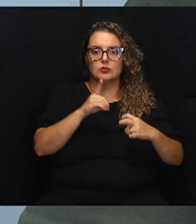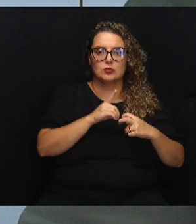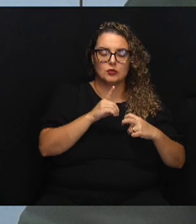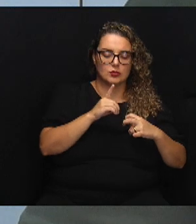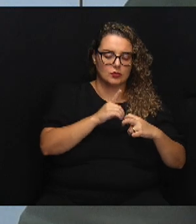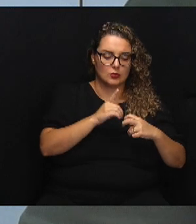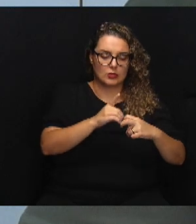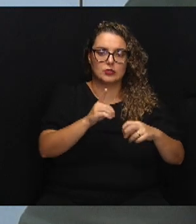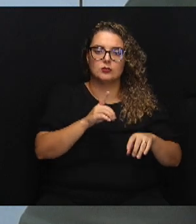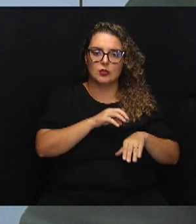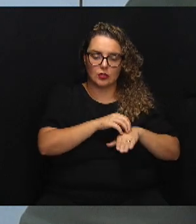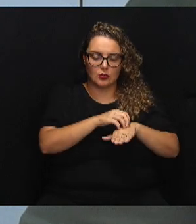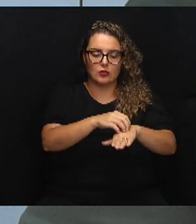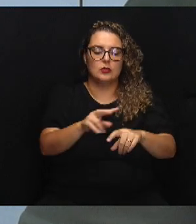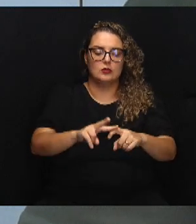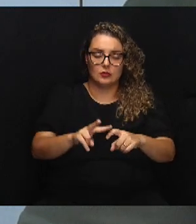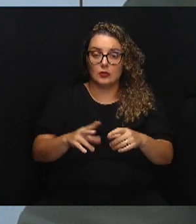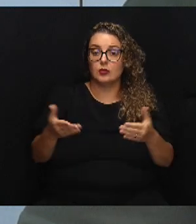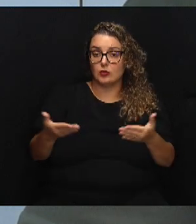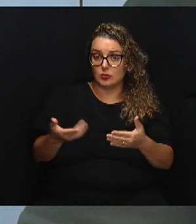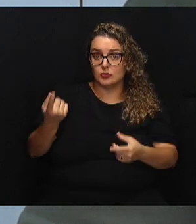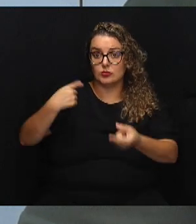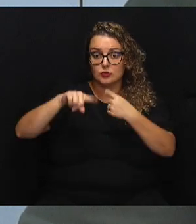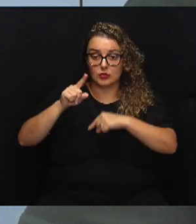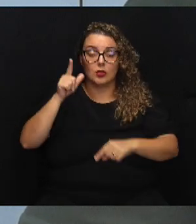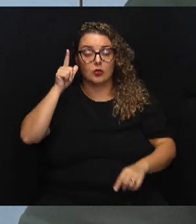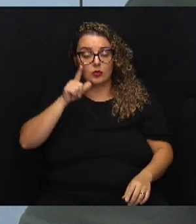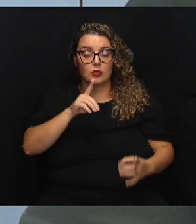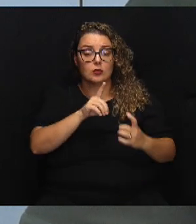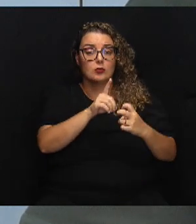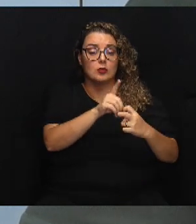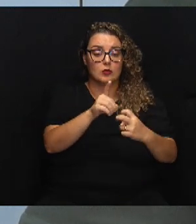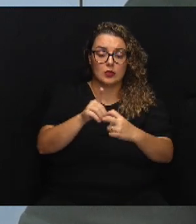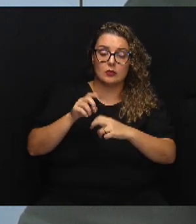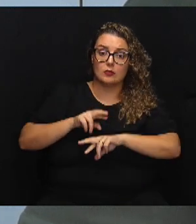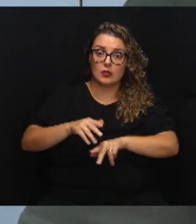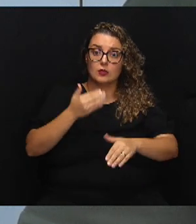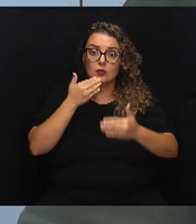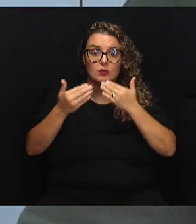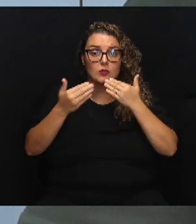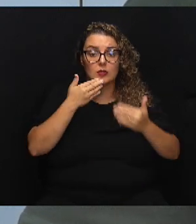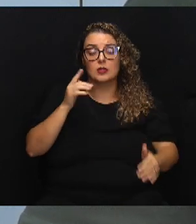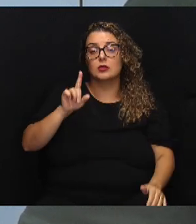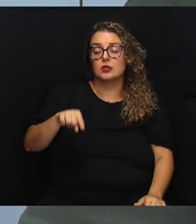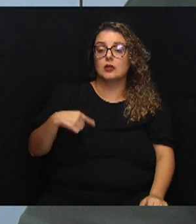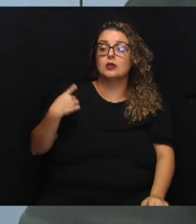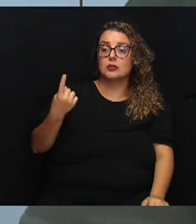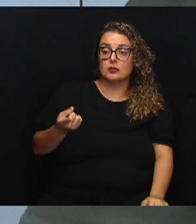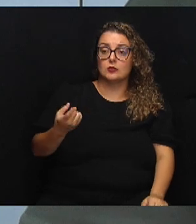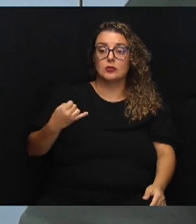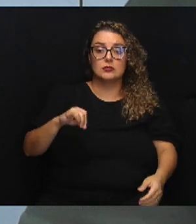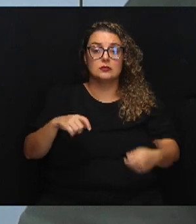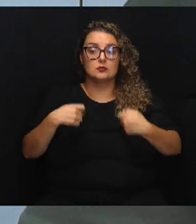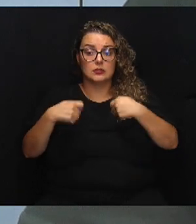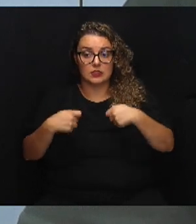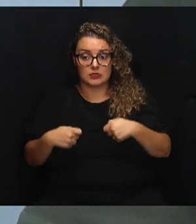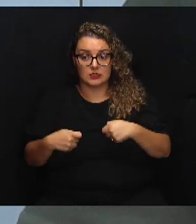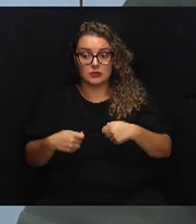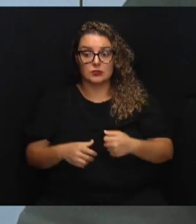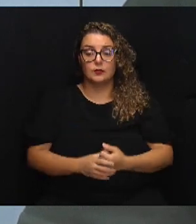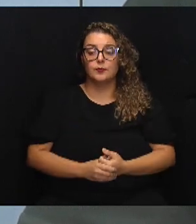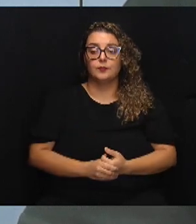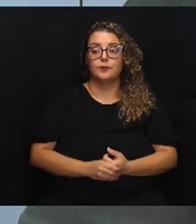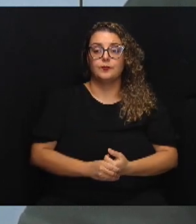móvel, que hoje é um sucesso e consegue atender muitas demandas, que depois, se necessário for, que